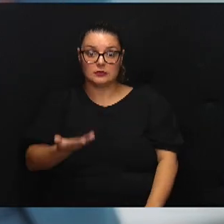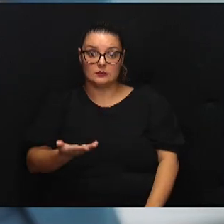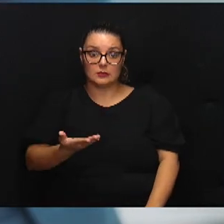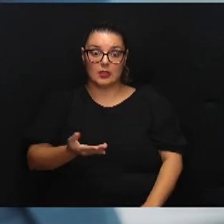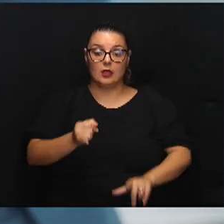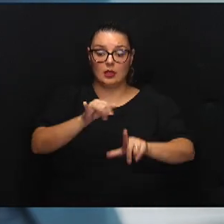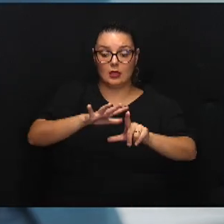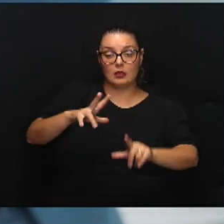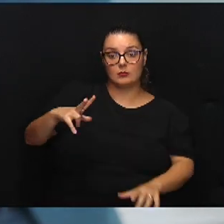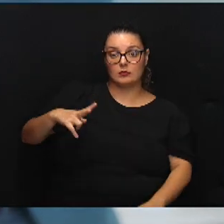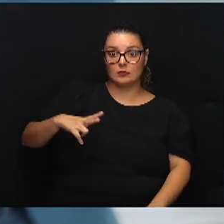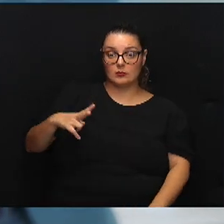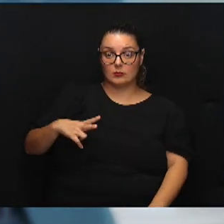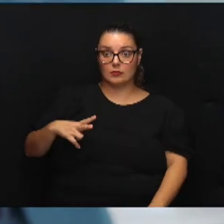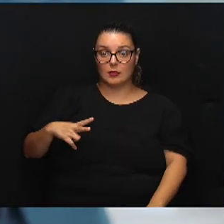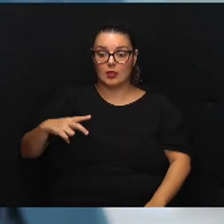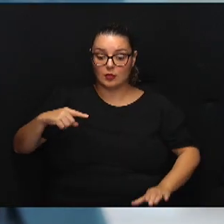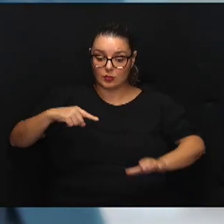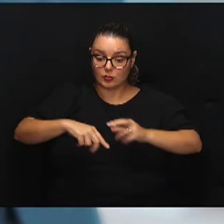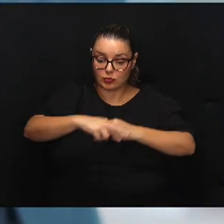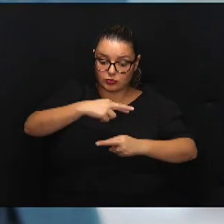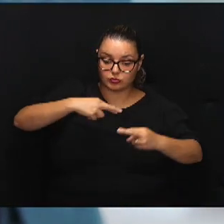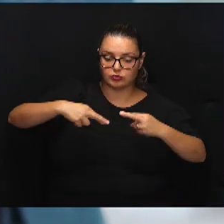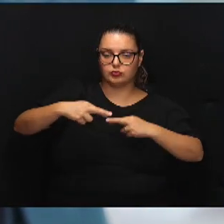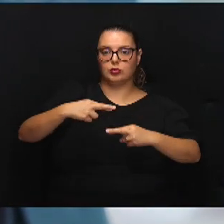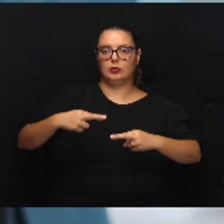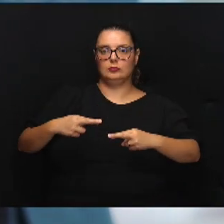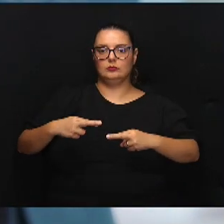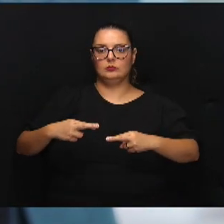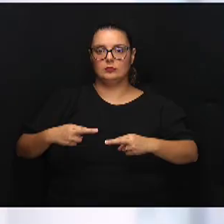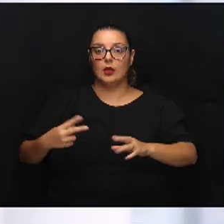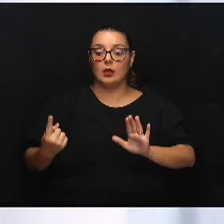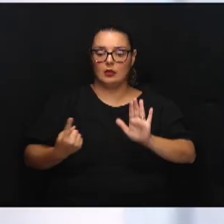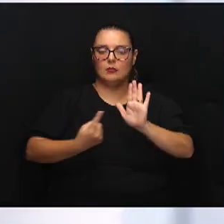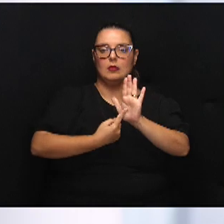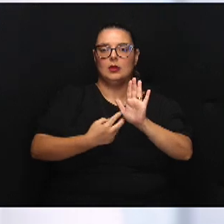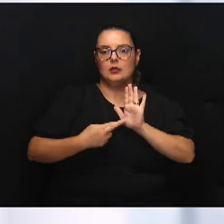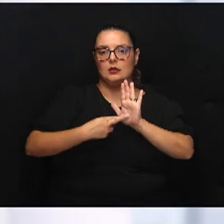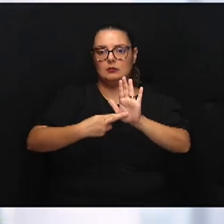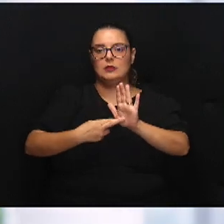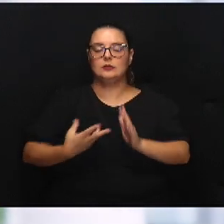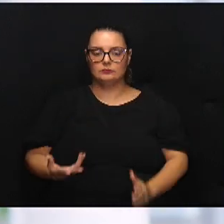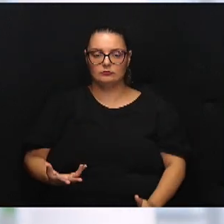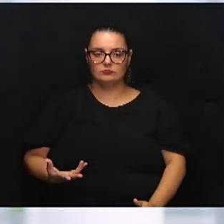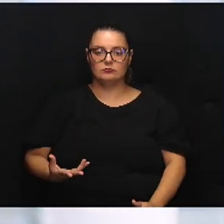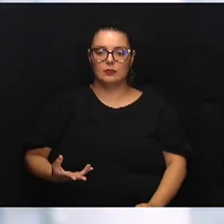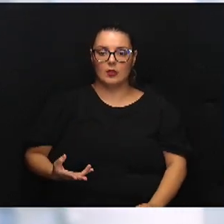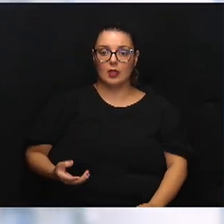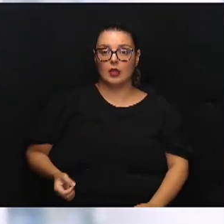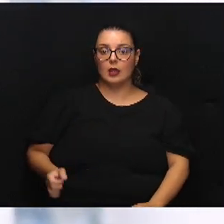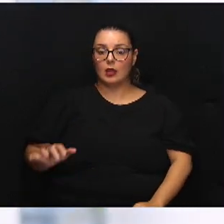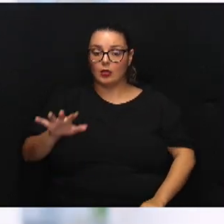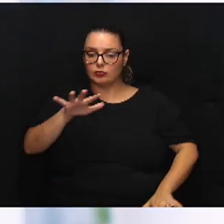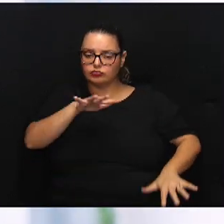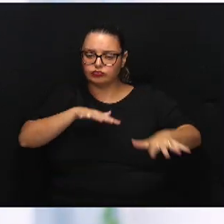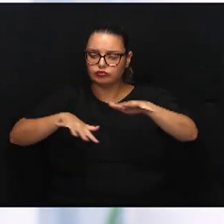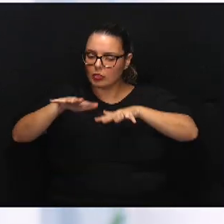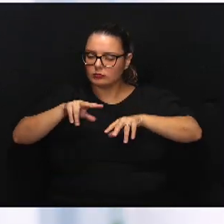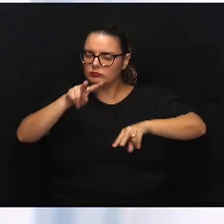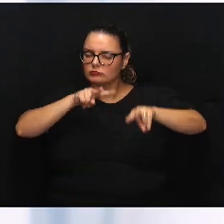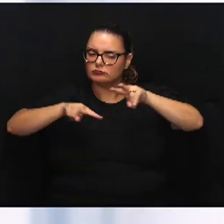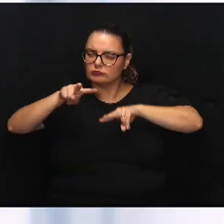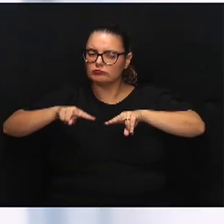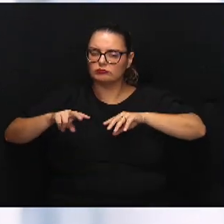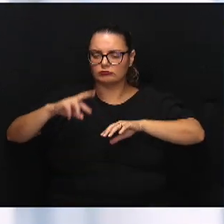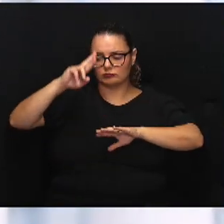imagem pessoal está intrinsecamente ligada à marca que representam. A aparência de uma empresária reforça